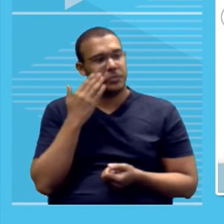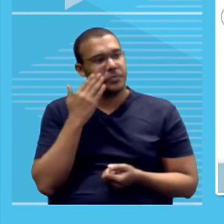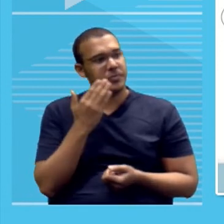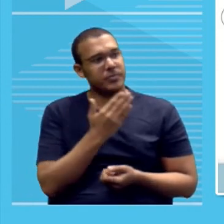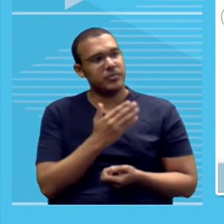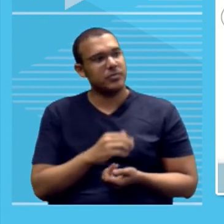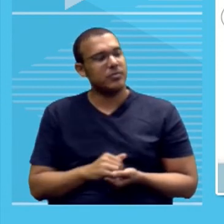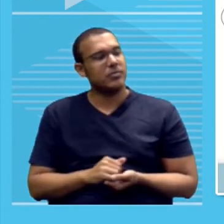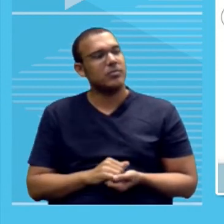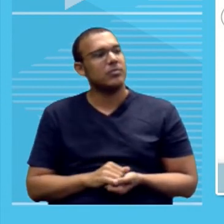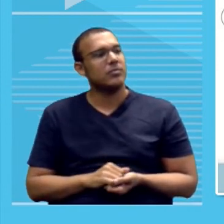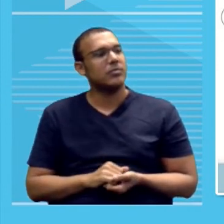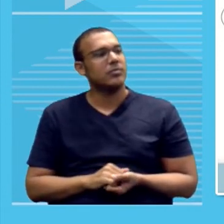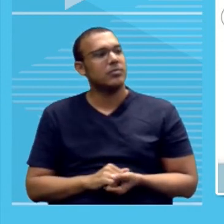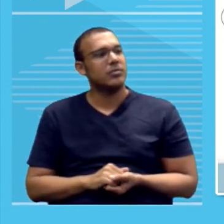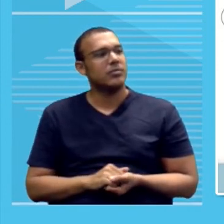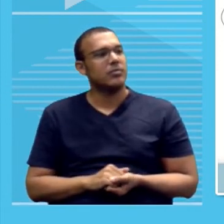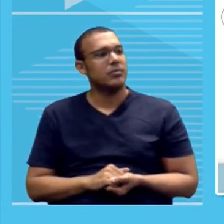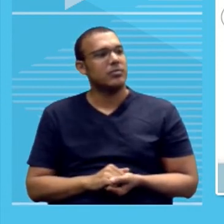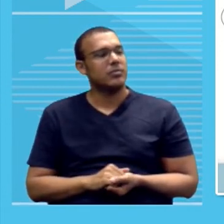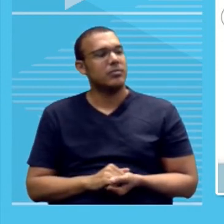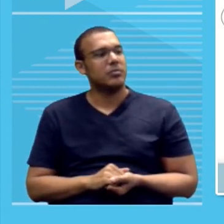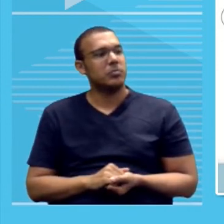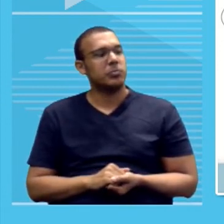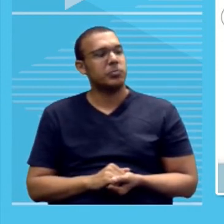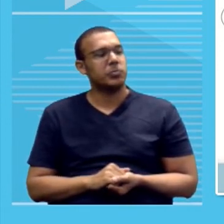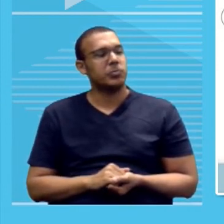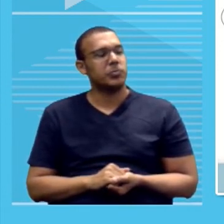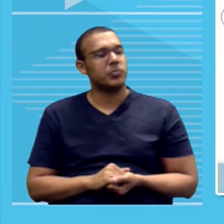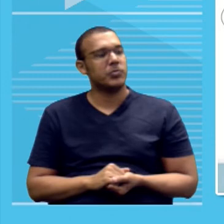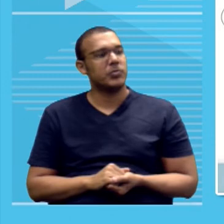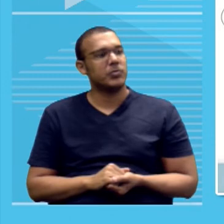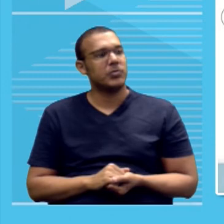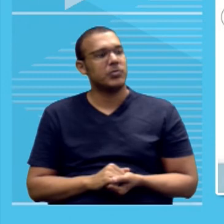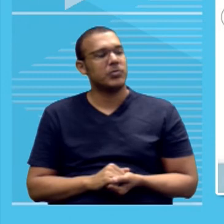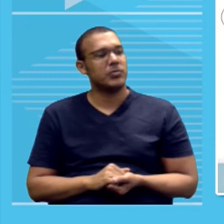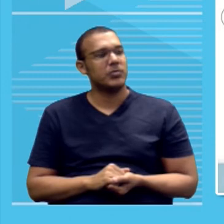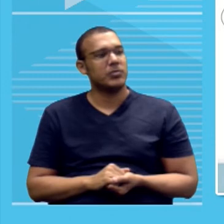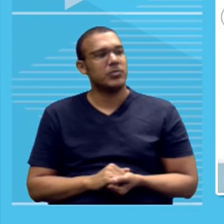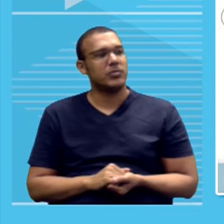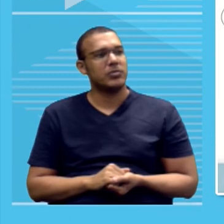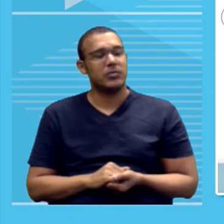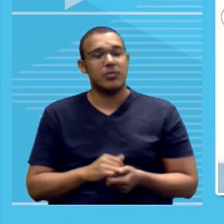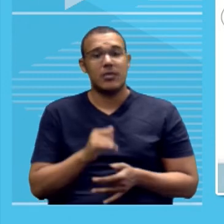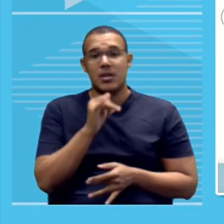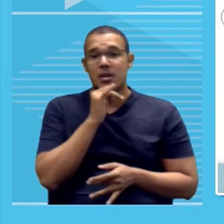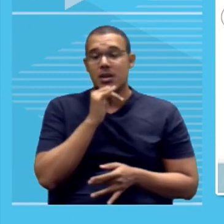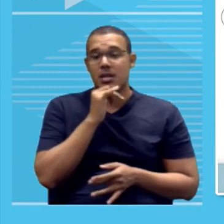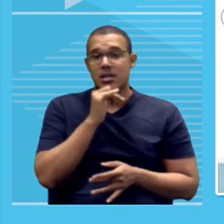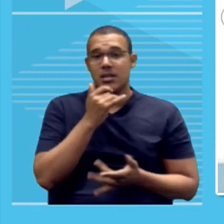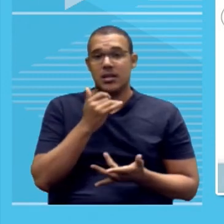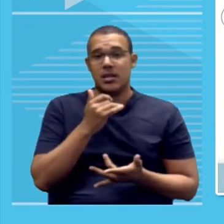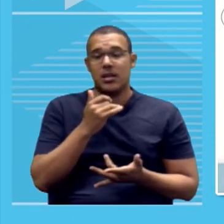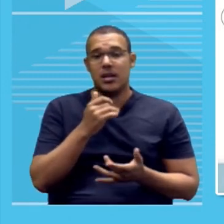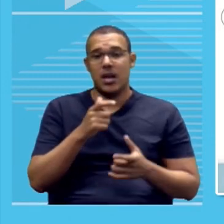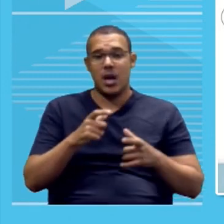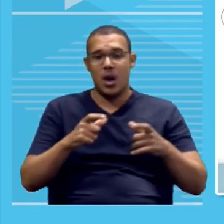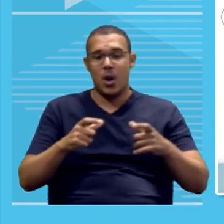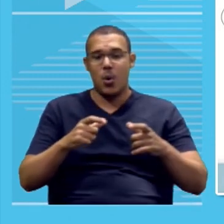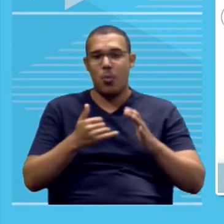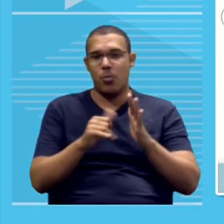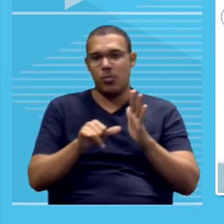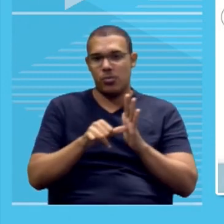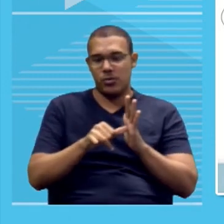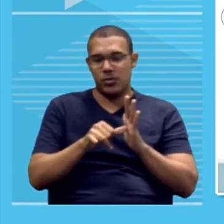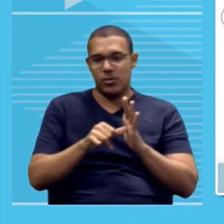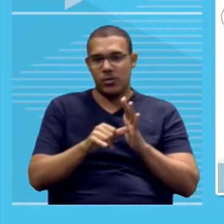elétrica em outra forma de energia, seja ela mecânica, térmica ou entre outras. Um exemplo de receptor elétrico é um motor elétrico, tá bom?